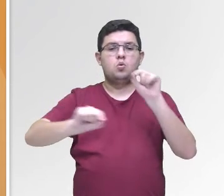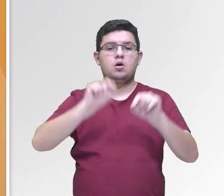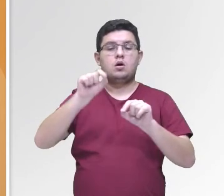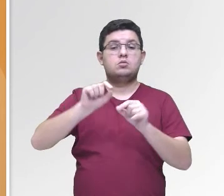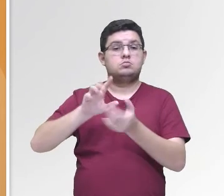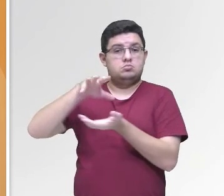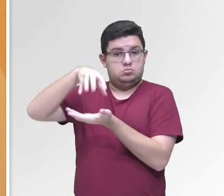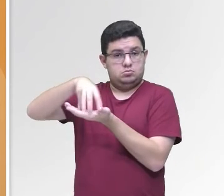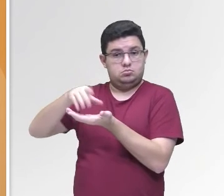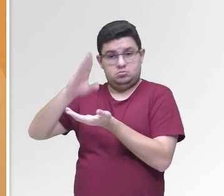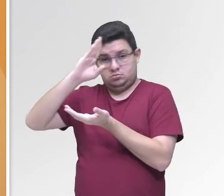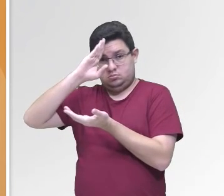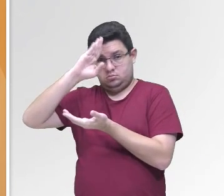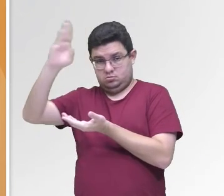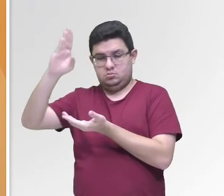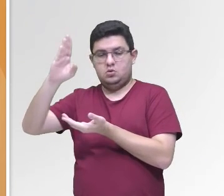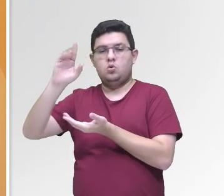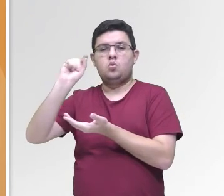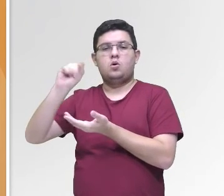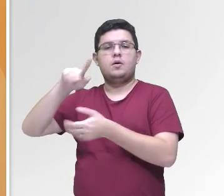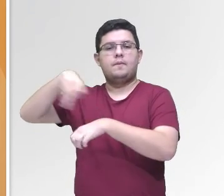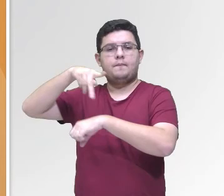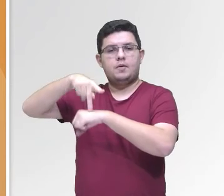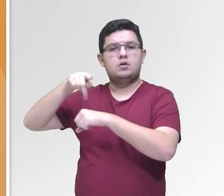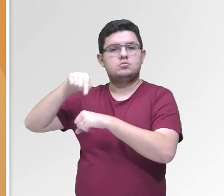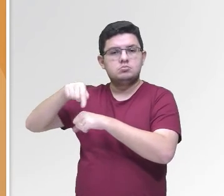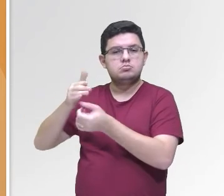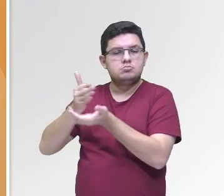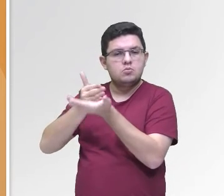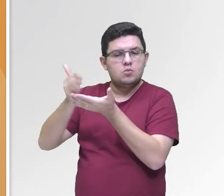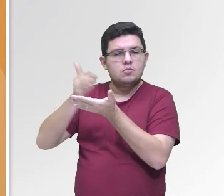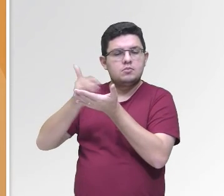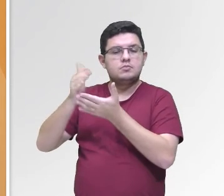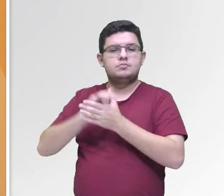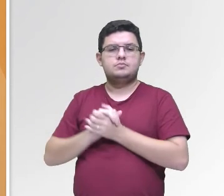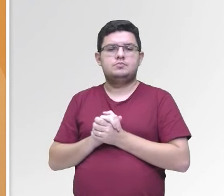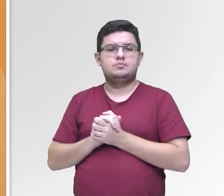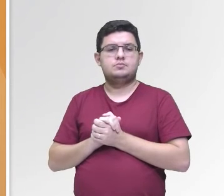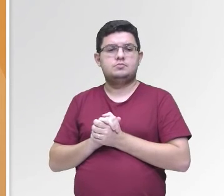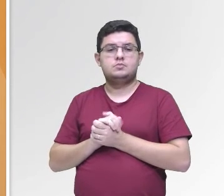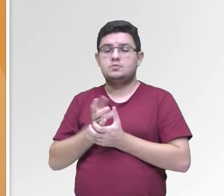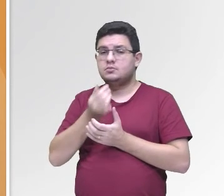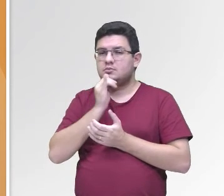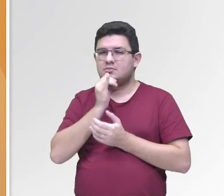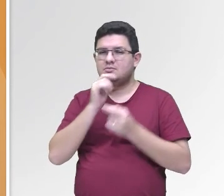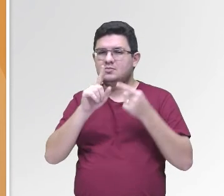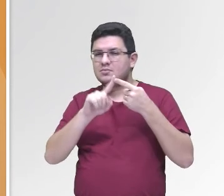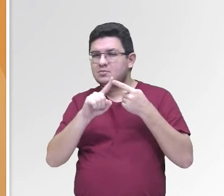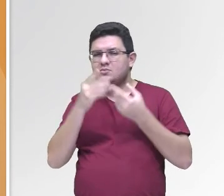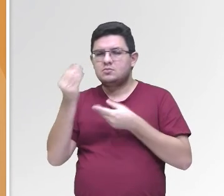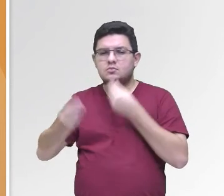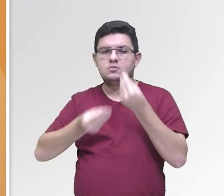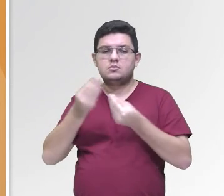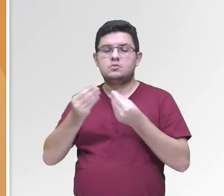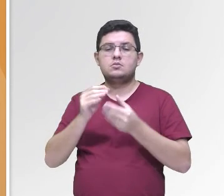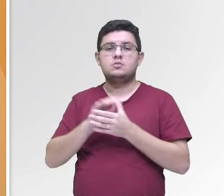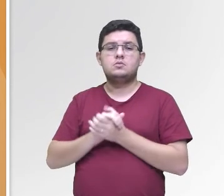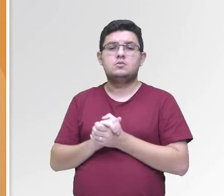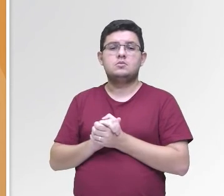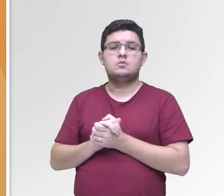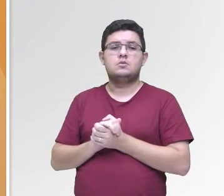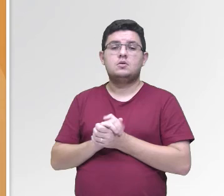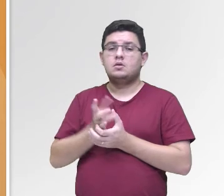de uma sede situada no seu país de origem. Então, numa multinacional, por exemplo, tá? É uma